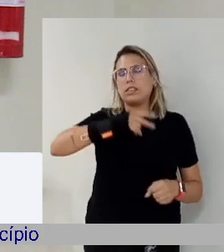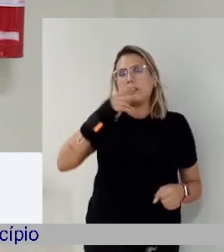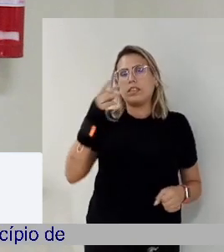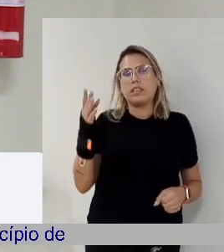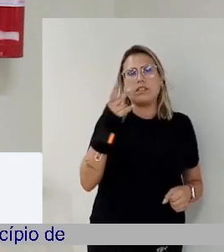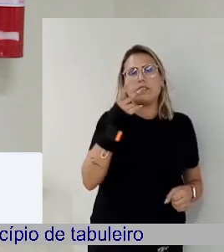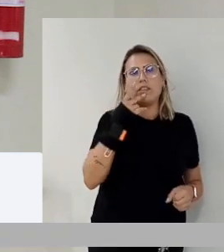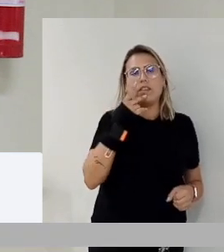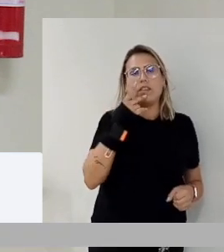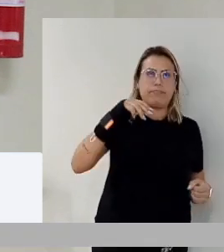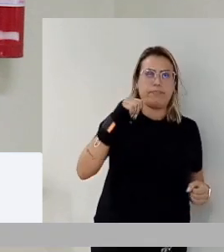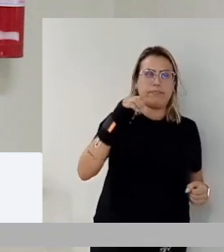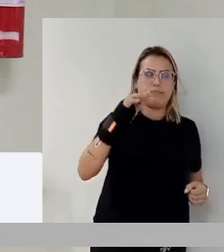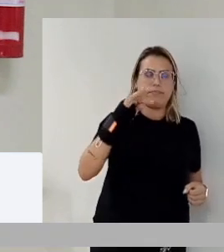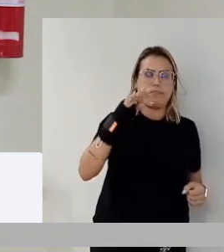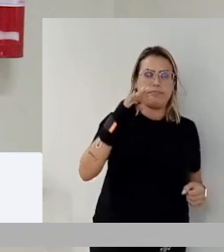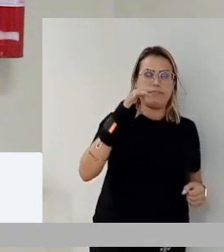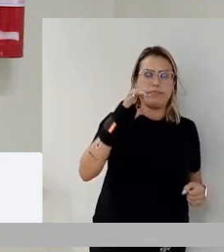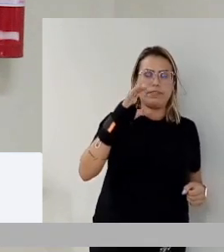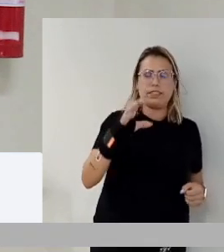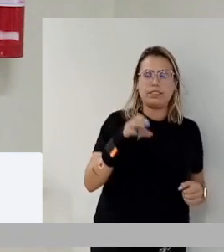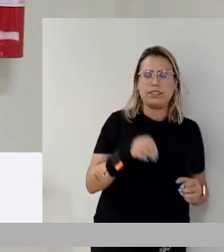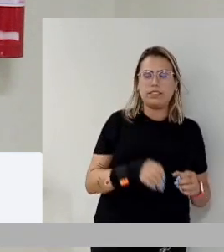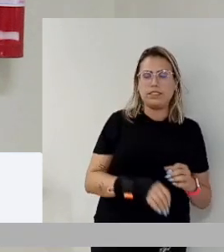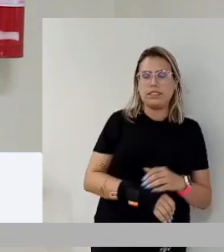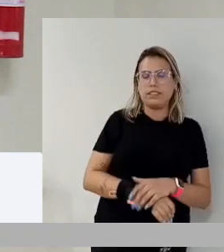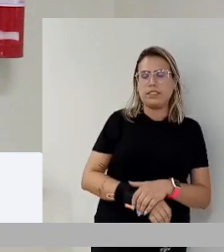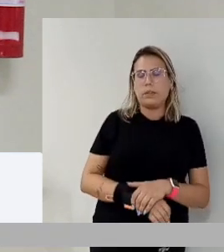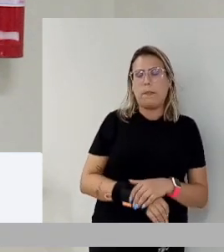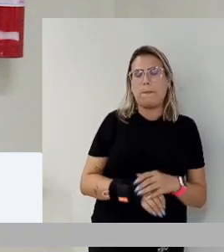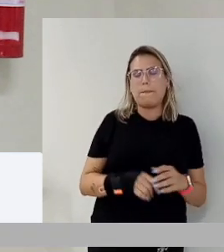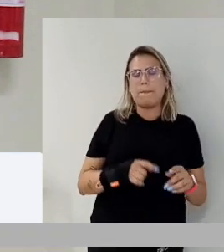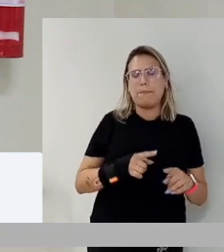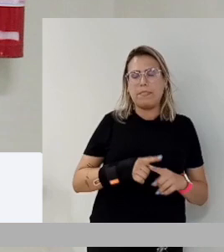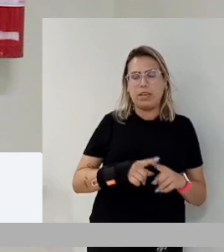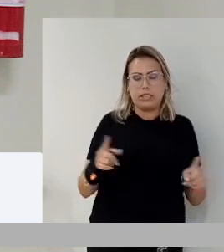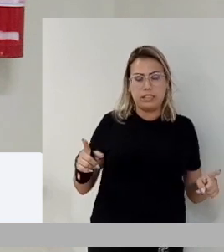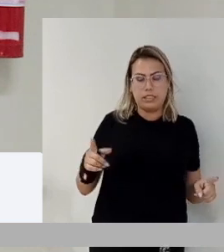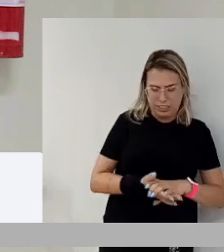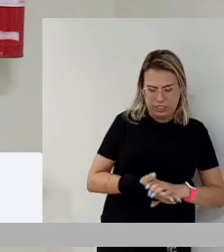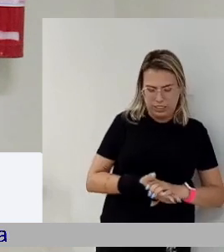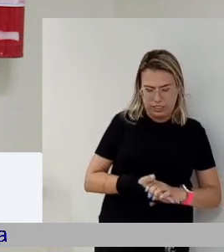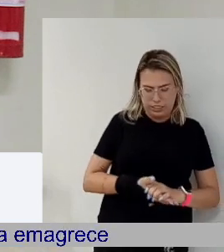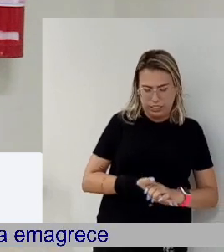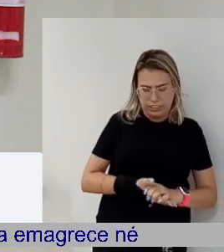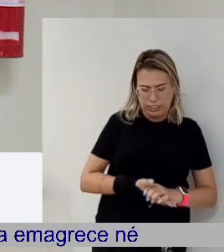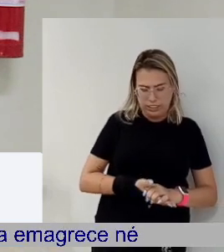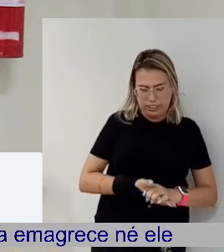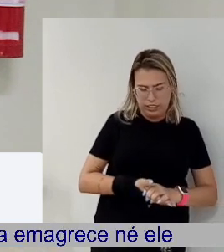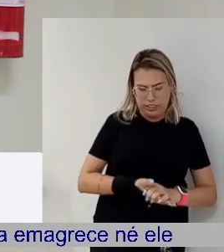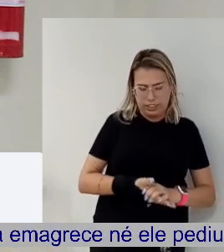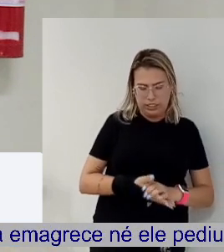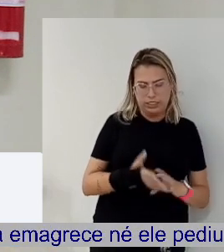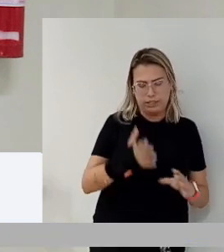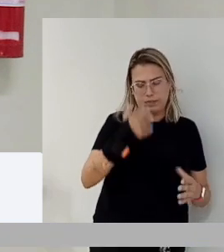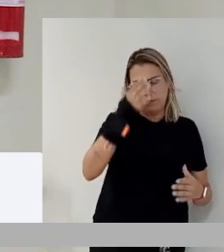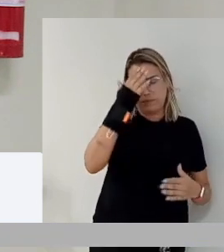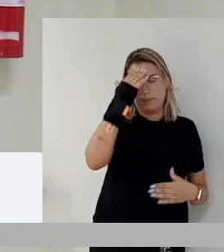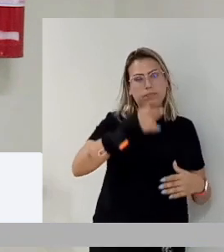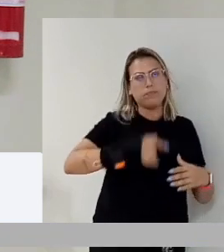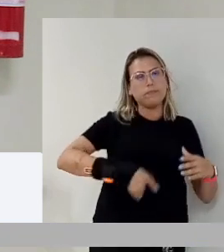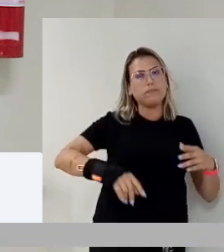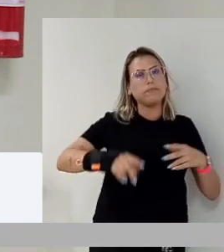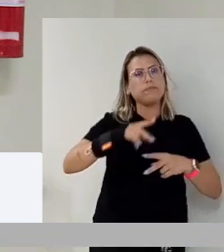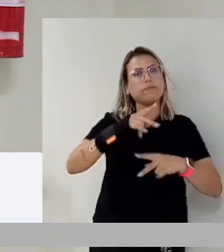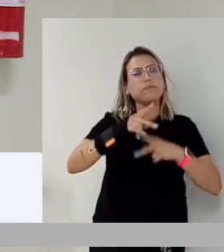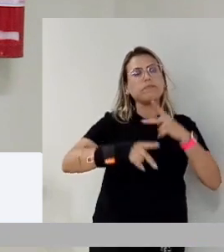emates né ele pediu afastamento mas que ele se comprometeu de vir agradecer a população Tab em especial nossos